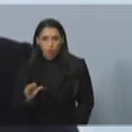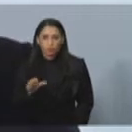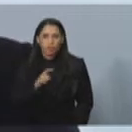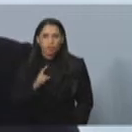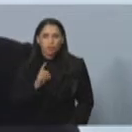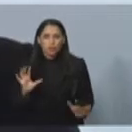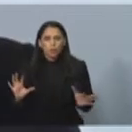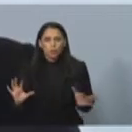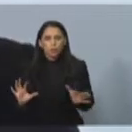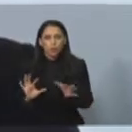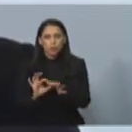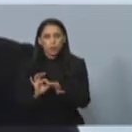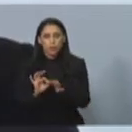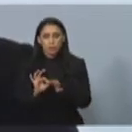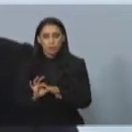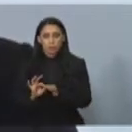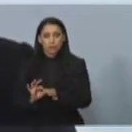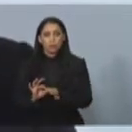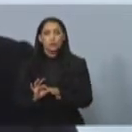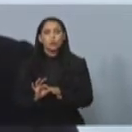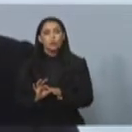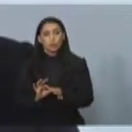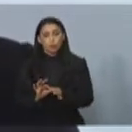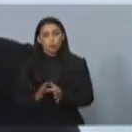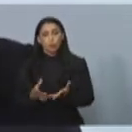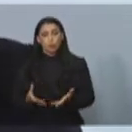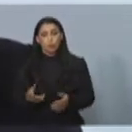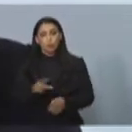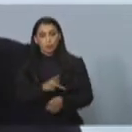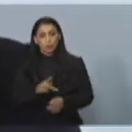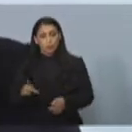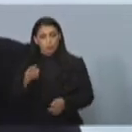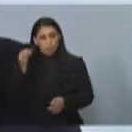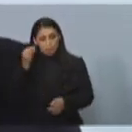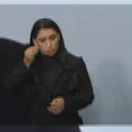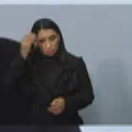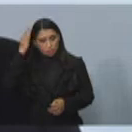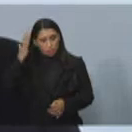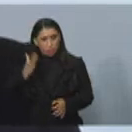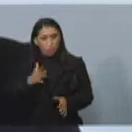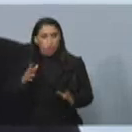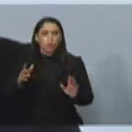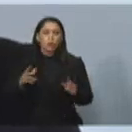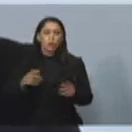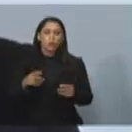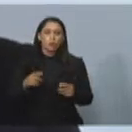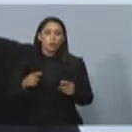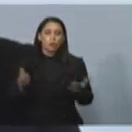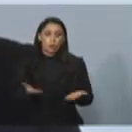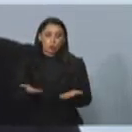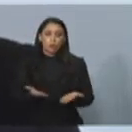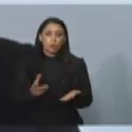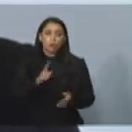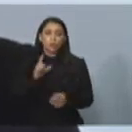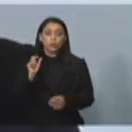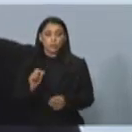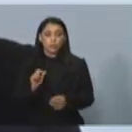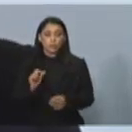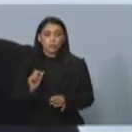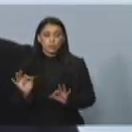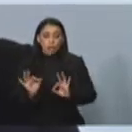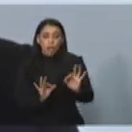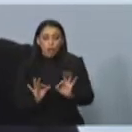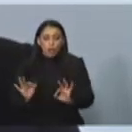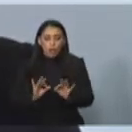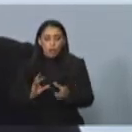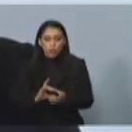conexão intrínseca com este importante precedente da Corte. O caso em julgamento hoje trata de ordem informacional democrática. E na condição